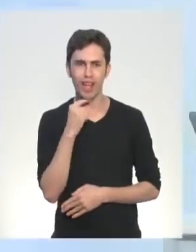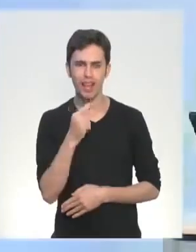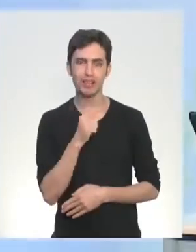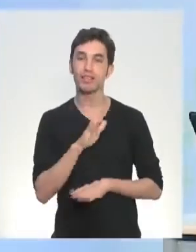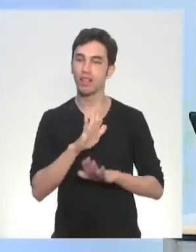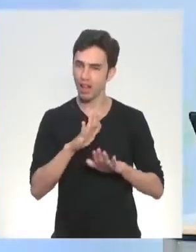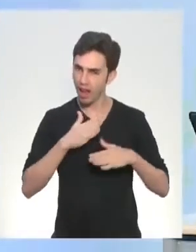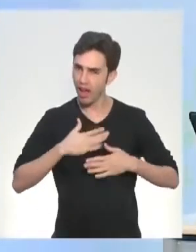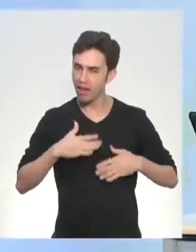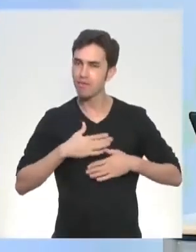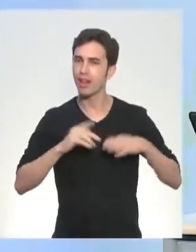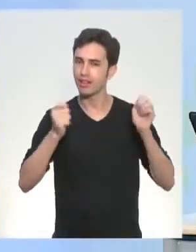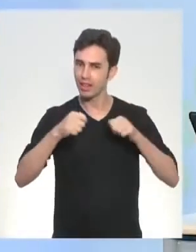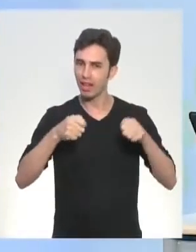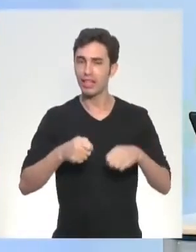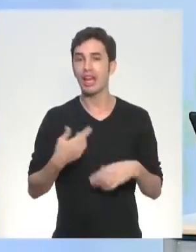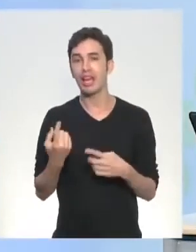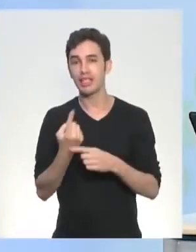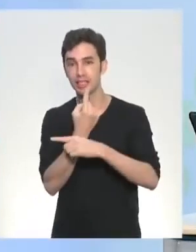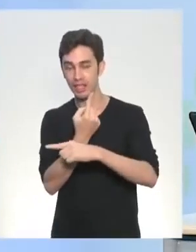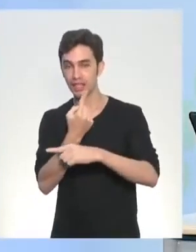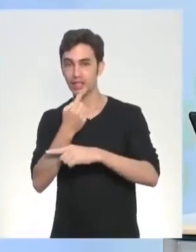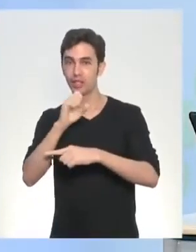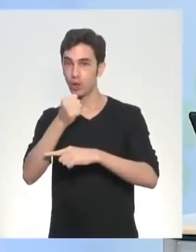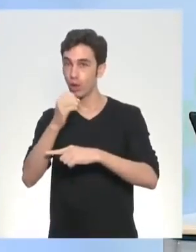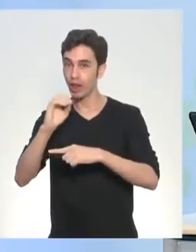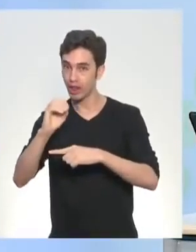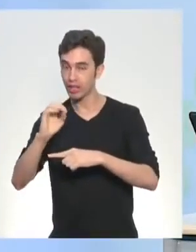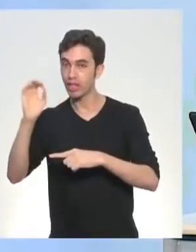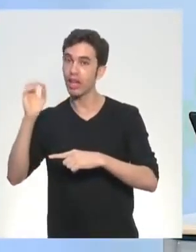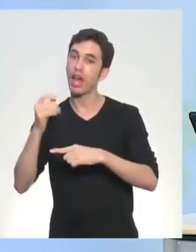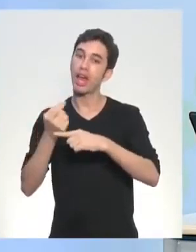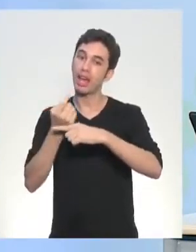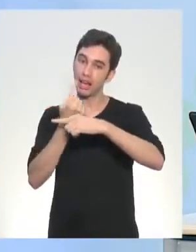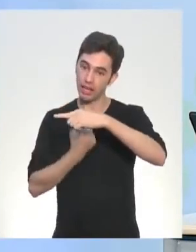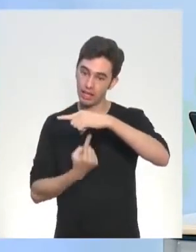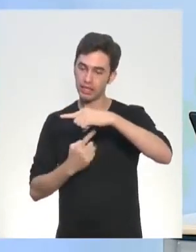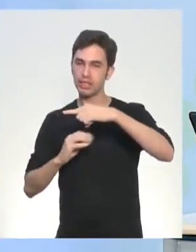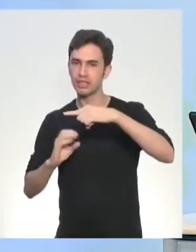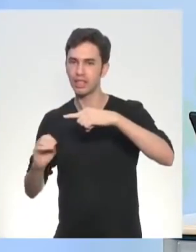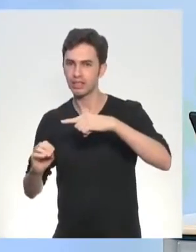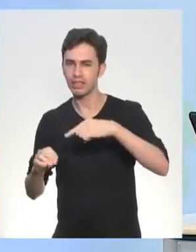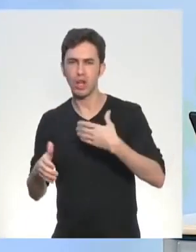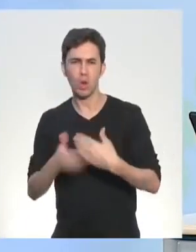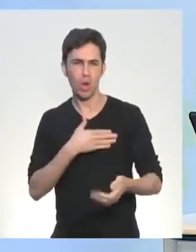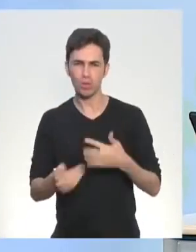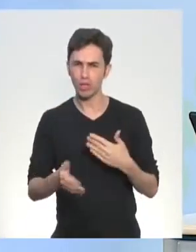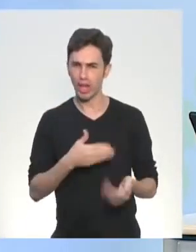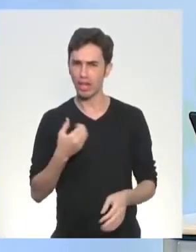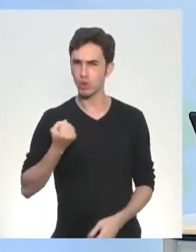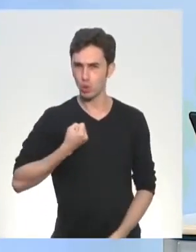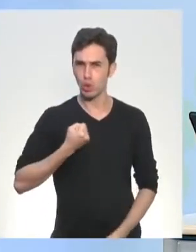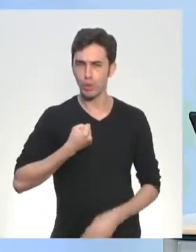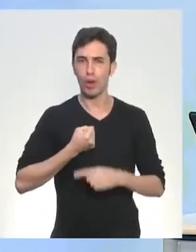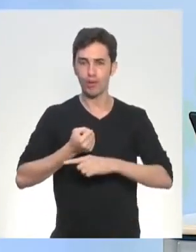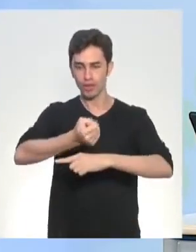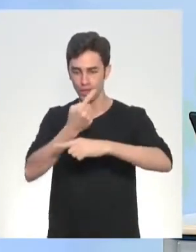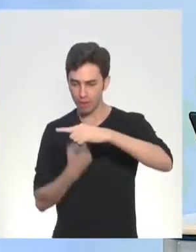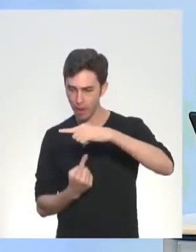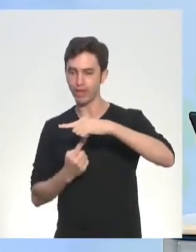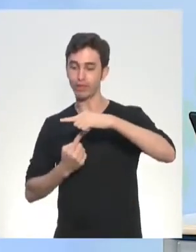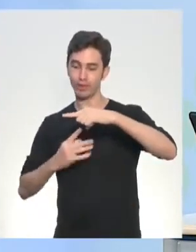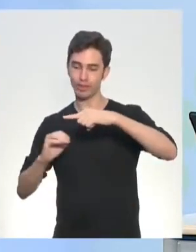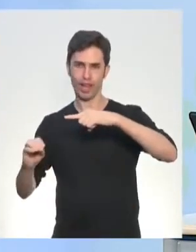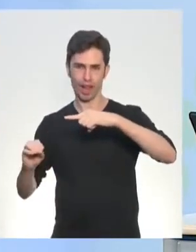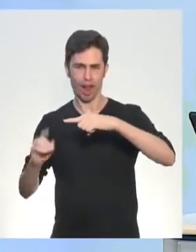sim. 180% é 180 sobre 100. Então pode ser qualquer número e eu coloco sobre 100? Sim. Então, falou